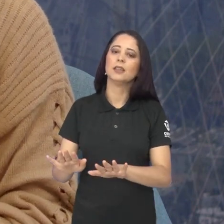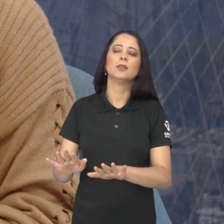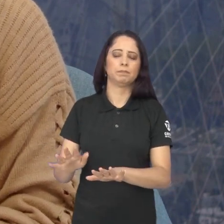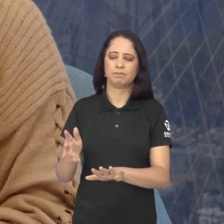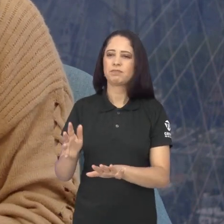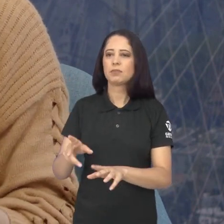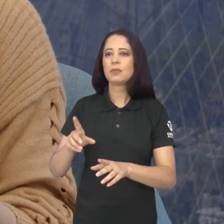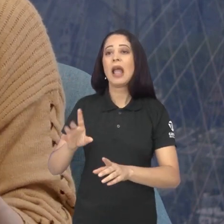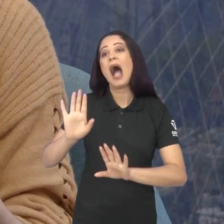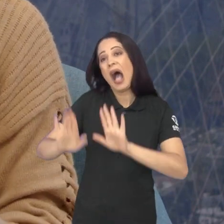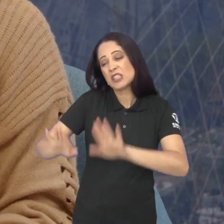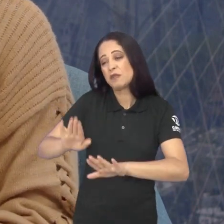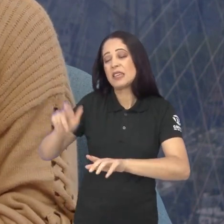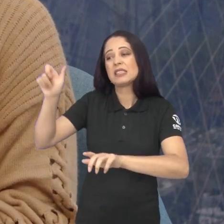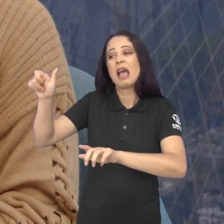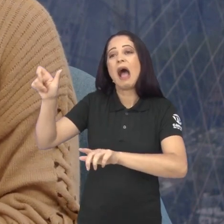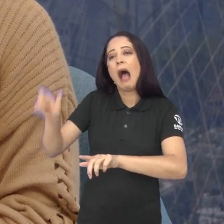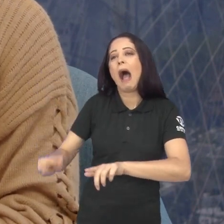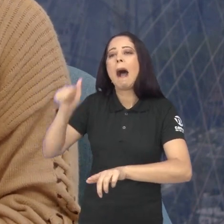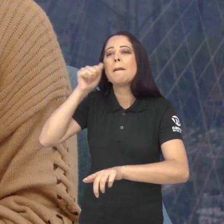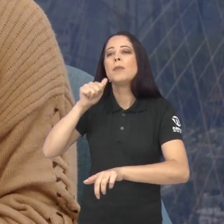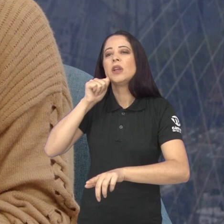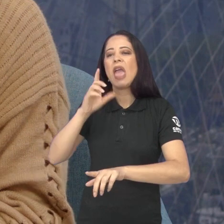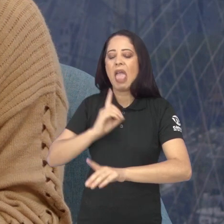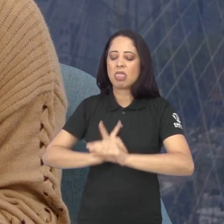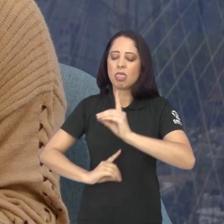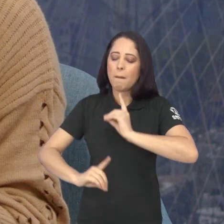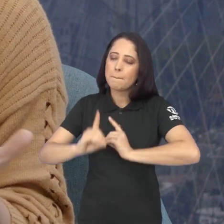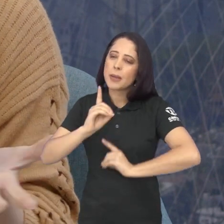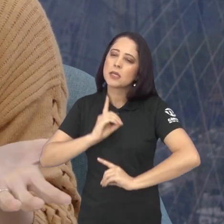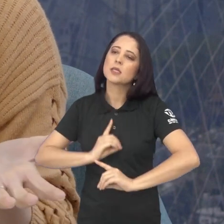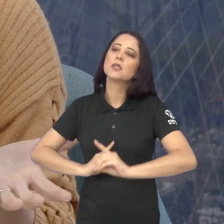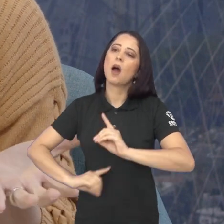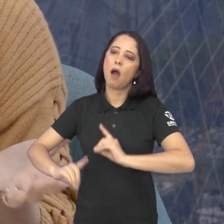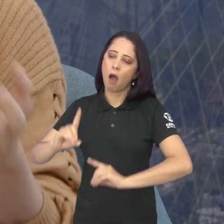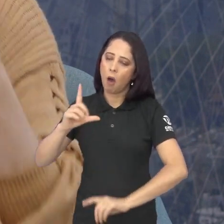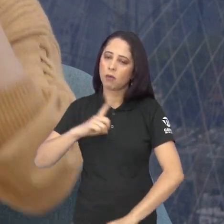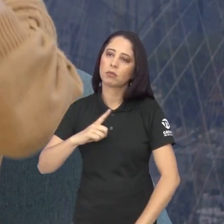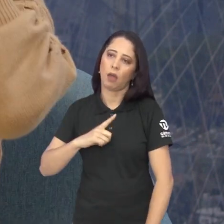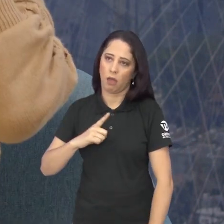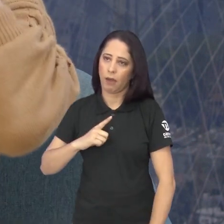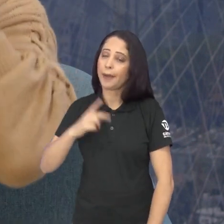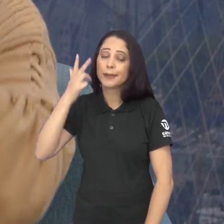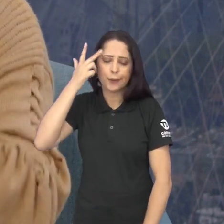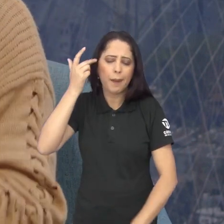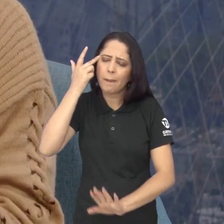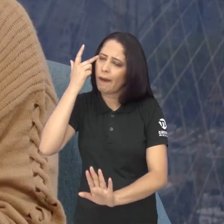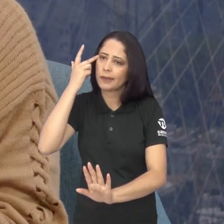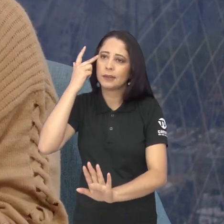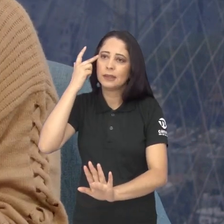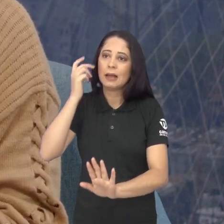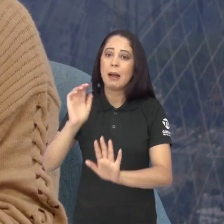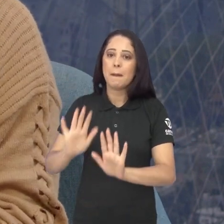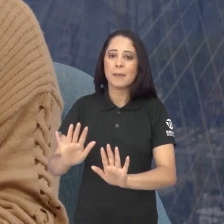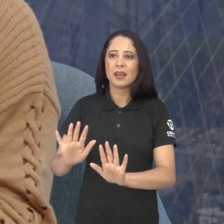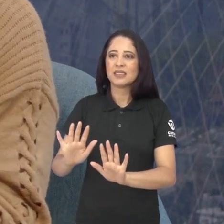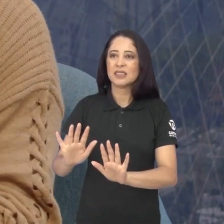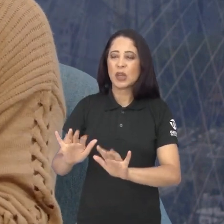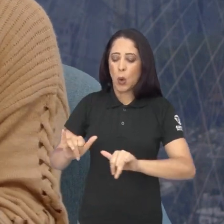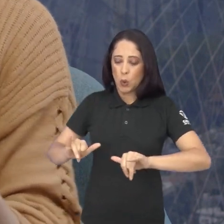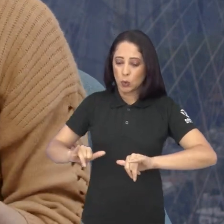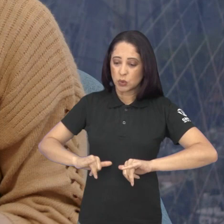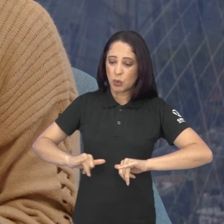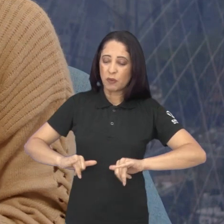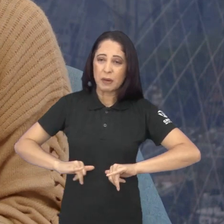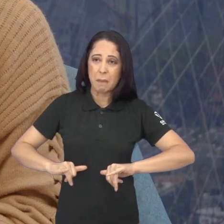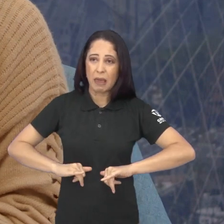muitos casos, né, de depressão, esse luto mesmo, que eu acho que faz parte. Só que muitas vezes esse luto ele não vem logo